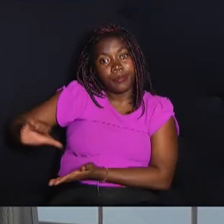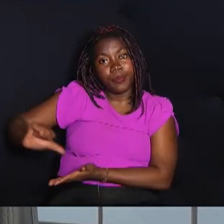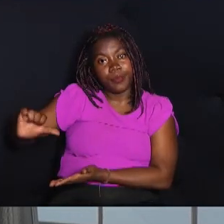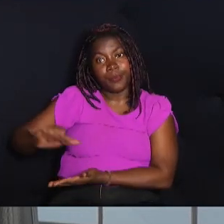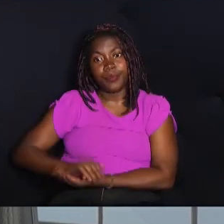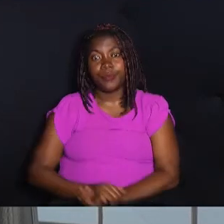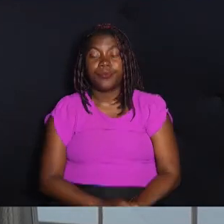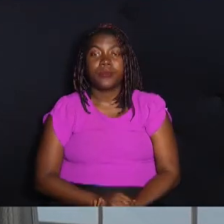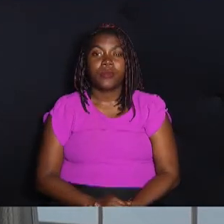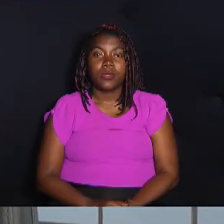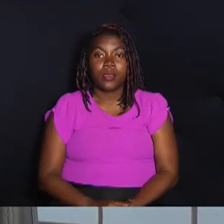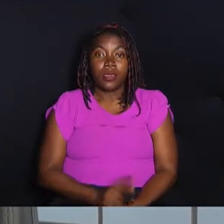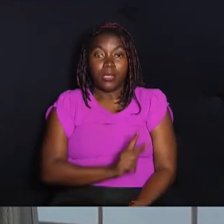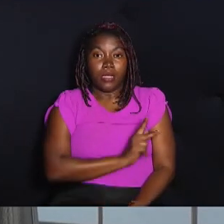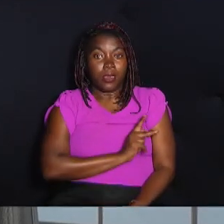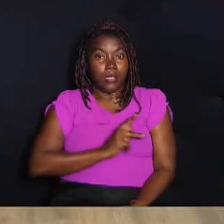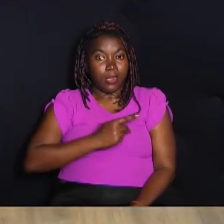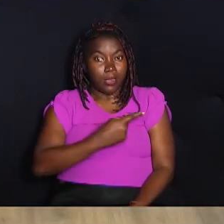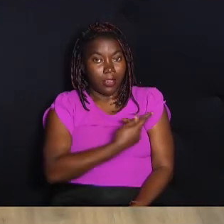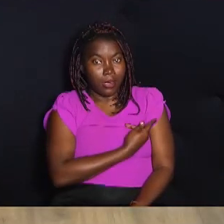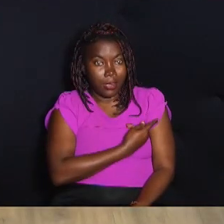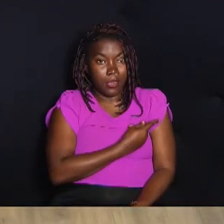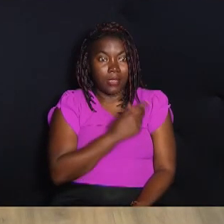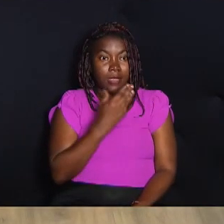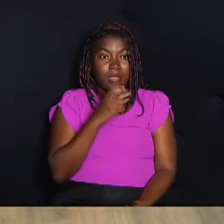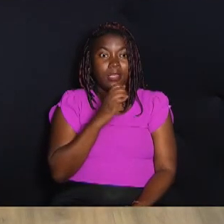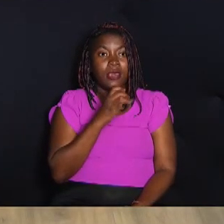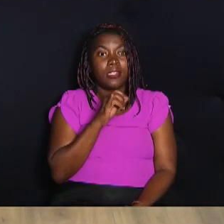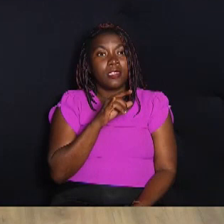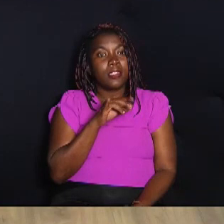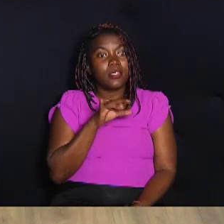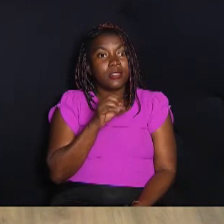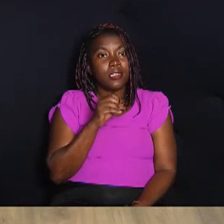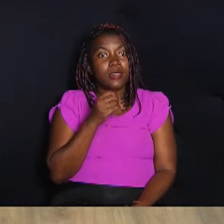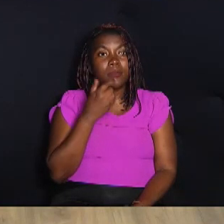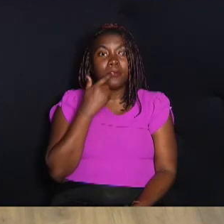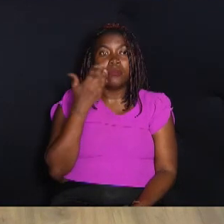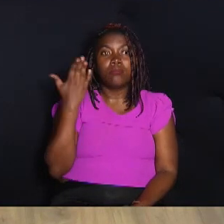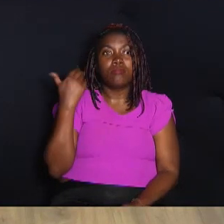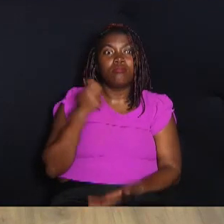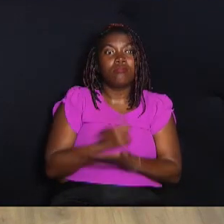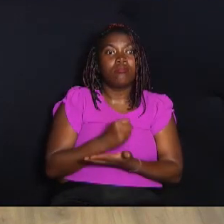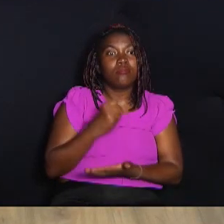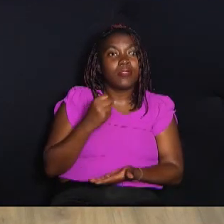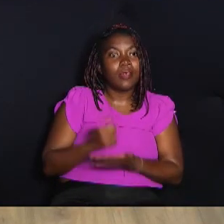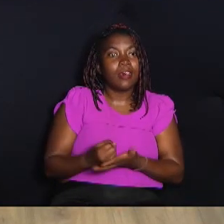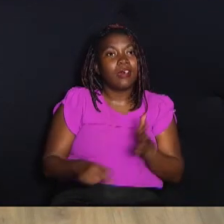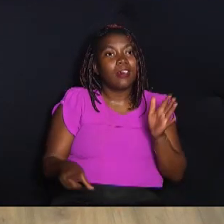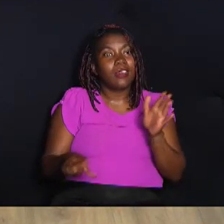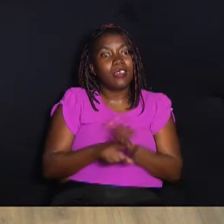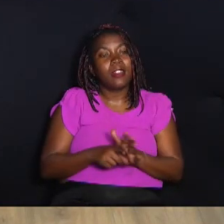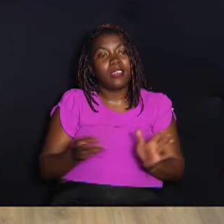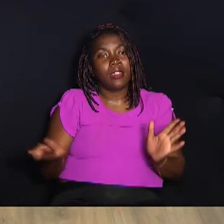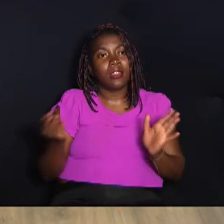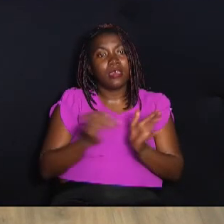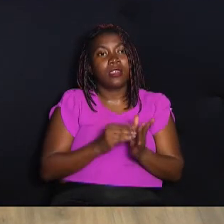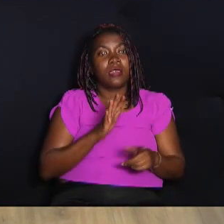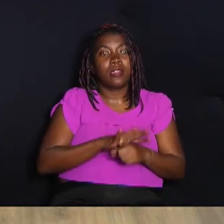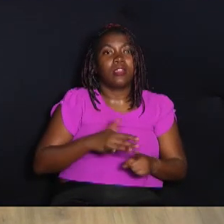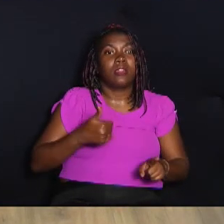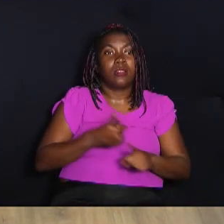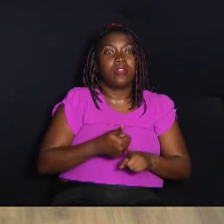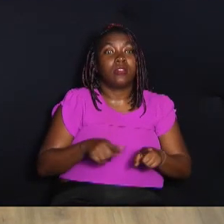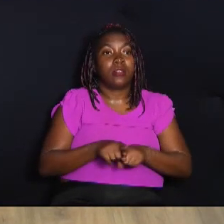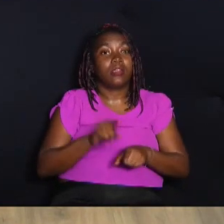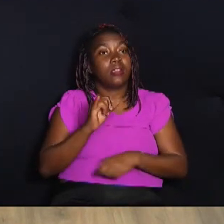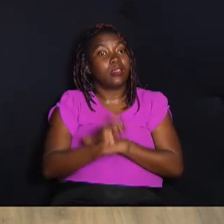Vereador Paulo Haddad e vereador Cecílio Santos, recentemente foi sancionada a lei que inclui bullying e cyberbullying no Código